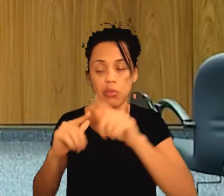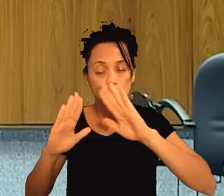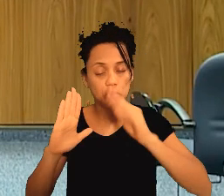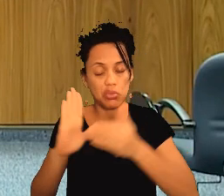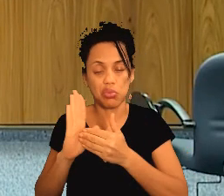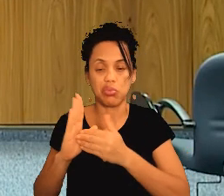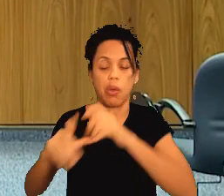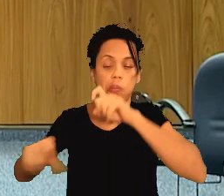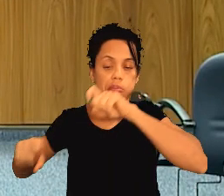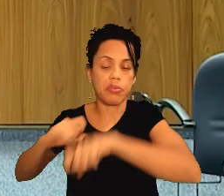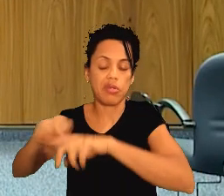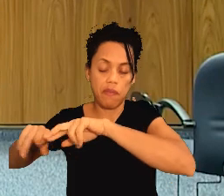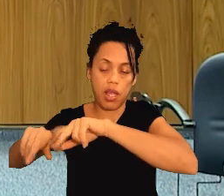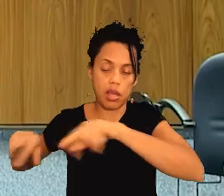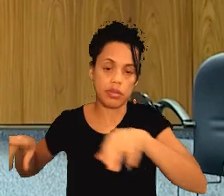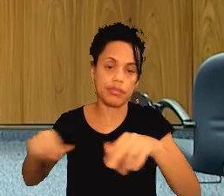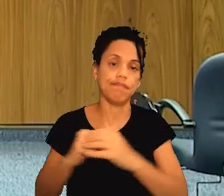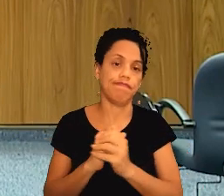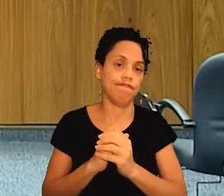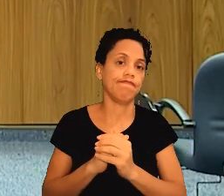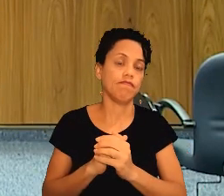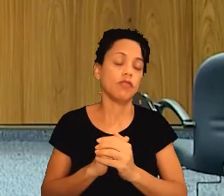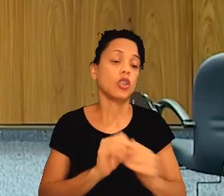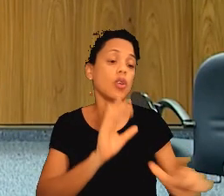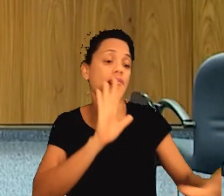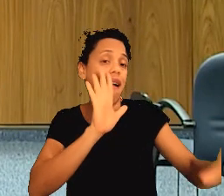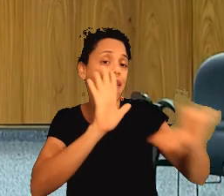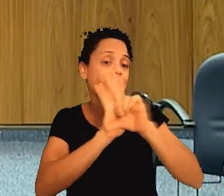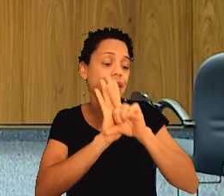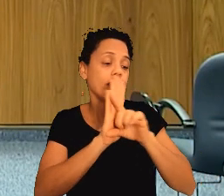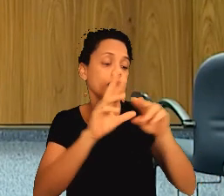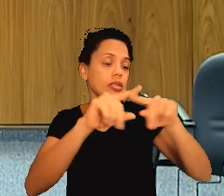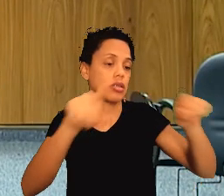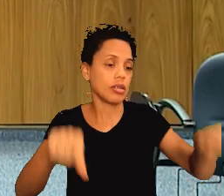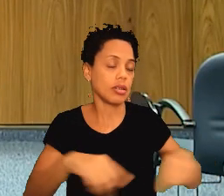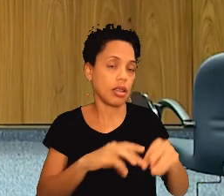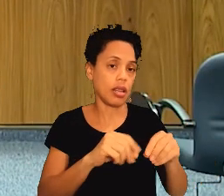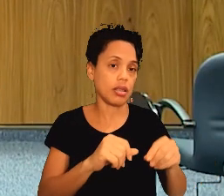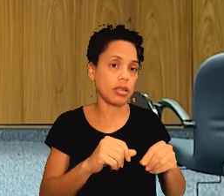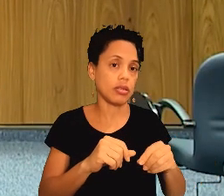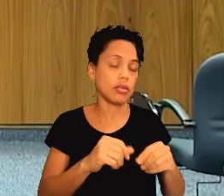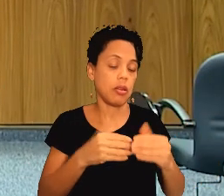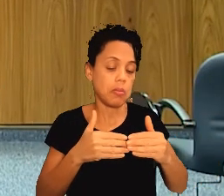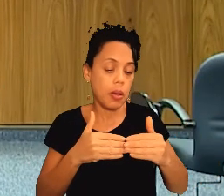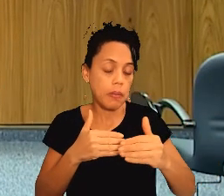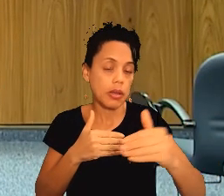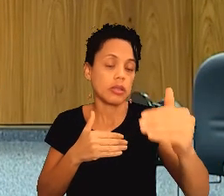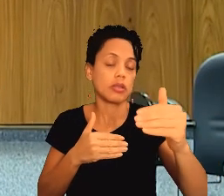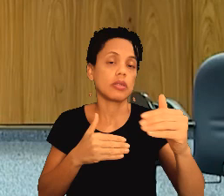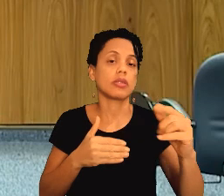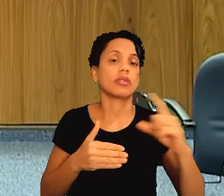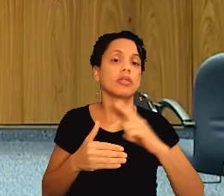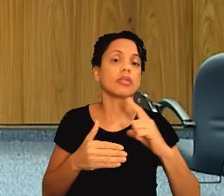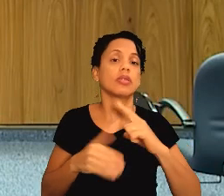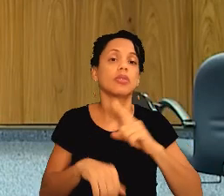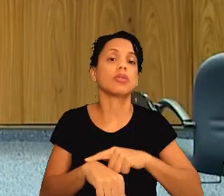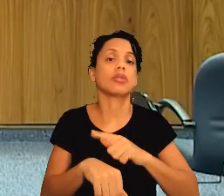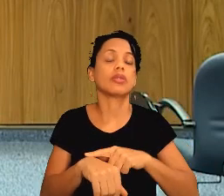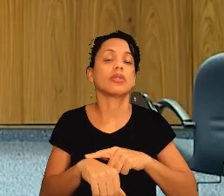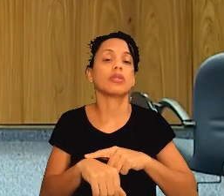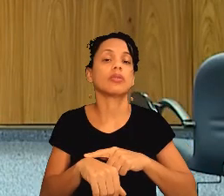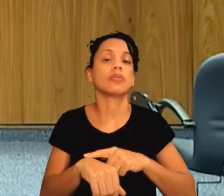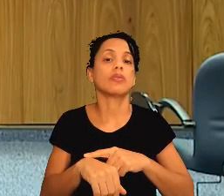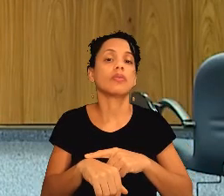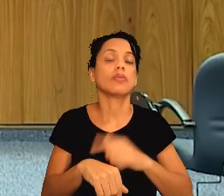em 1850, com a promulgação da Lei das Terras, a questão indígena passa a ser, sobretudo, uma questão